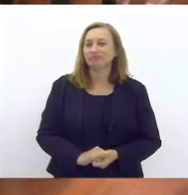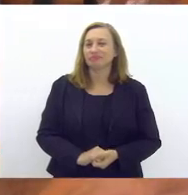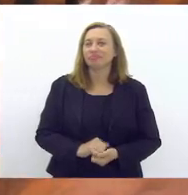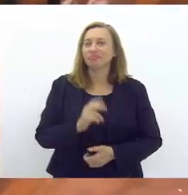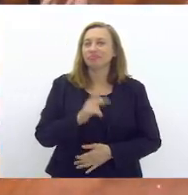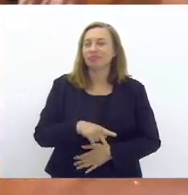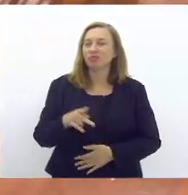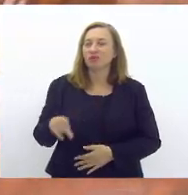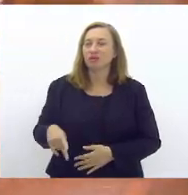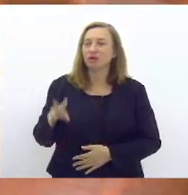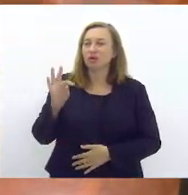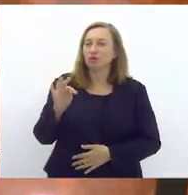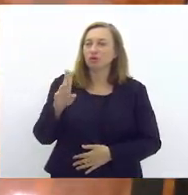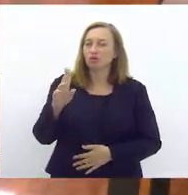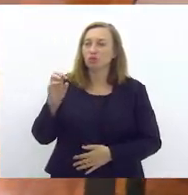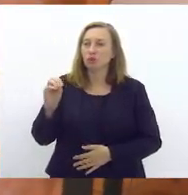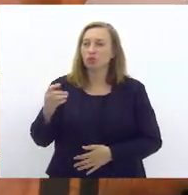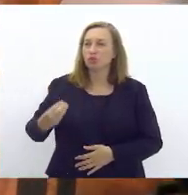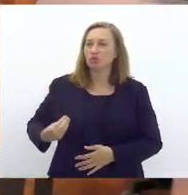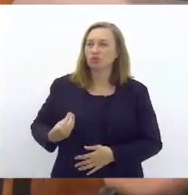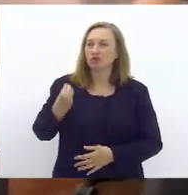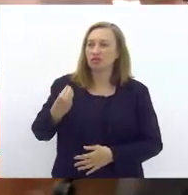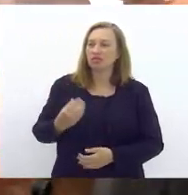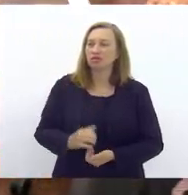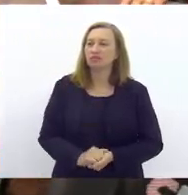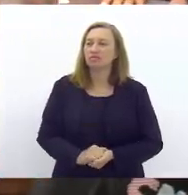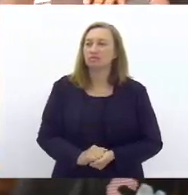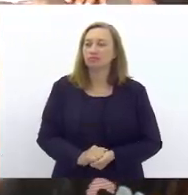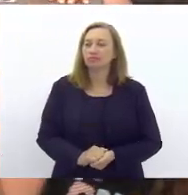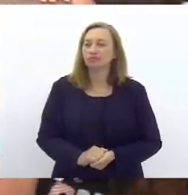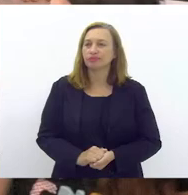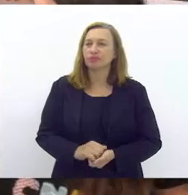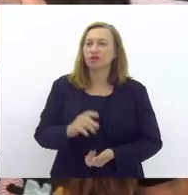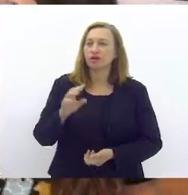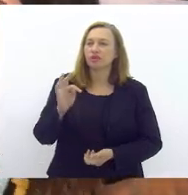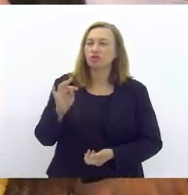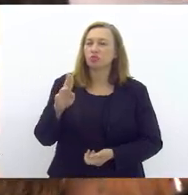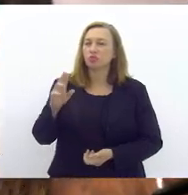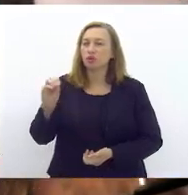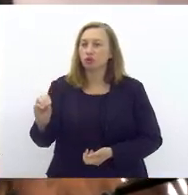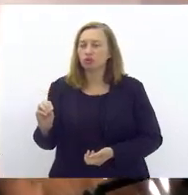Professor Túlio. Presente. Professor Túlio. Presente. Professor Túlio.